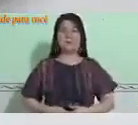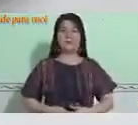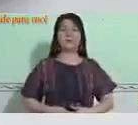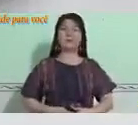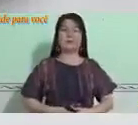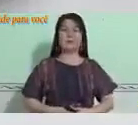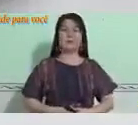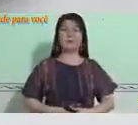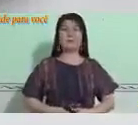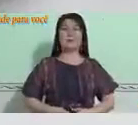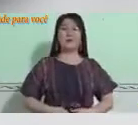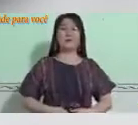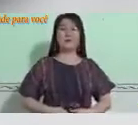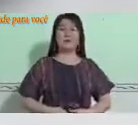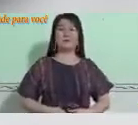diversos locais do corpo.